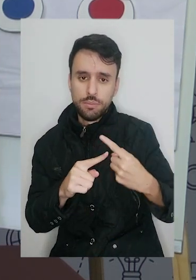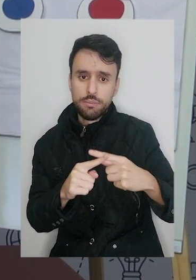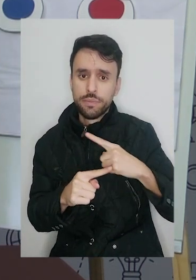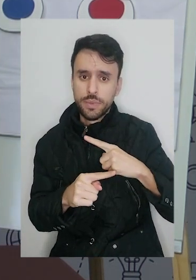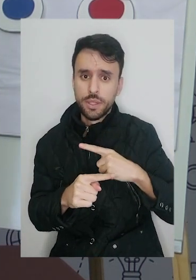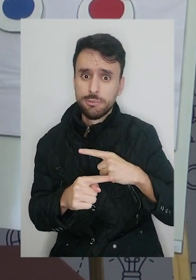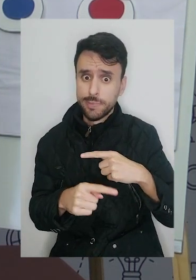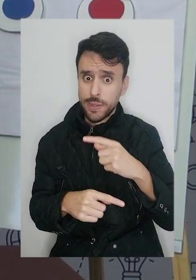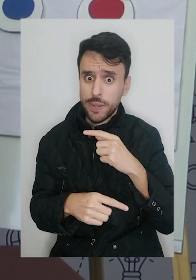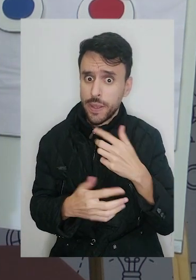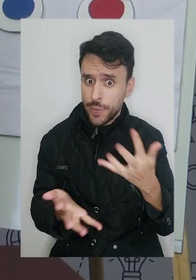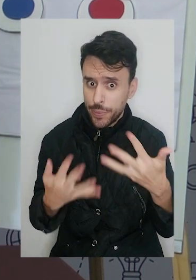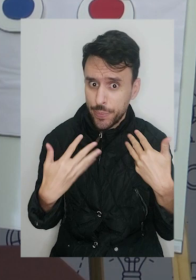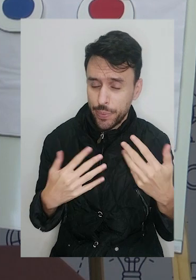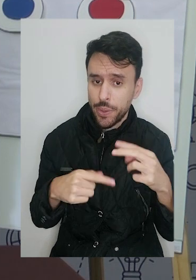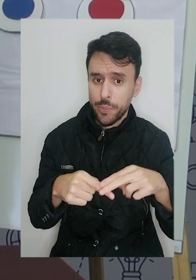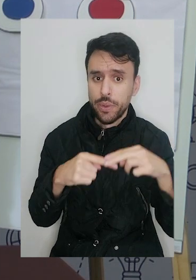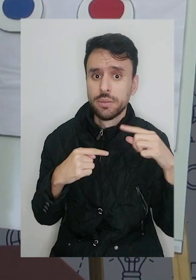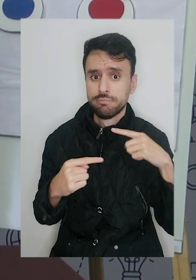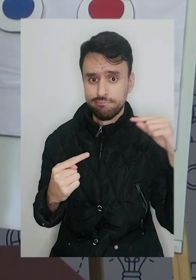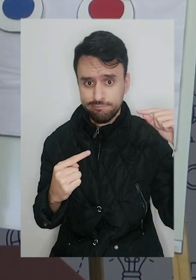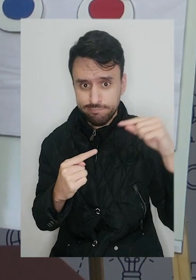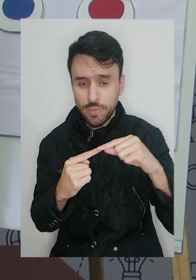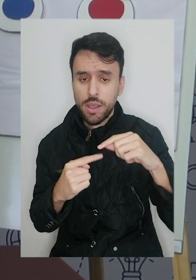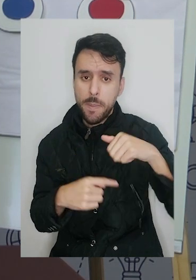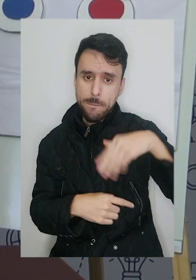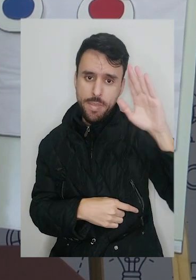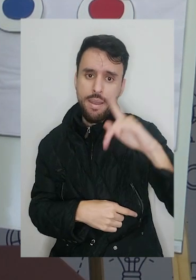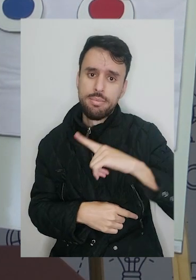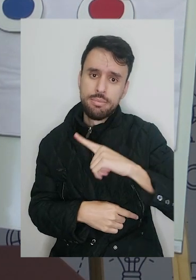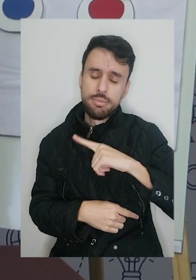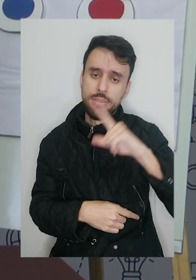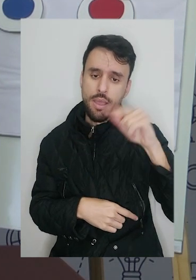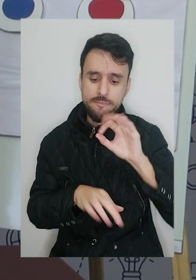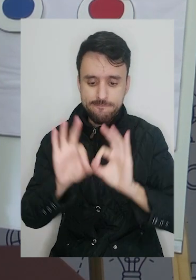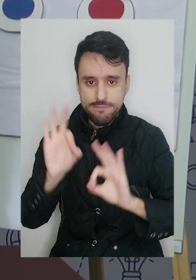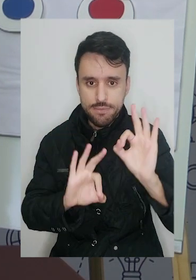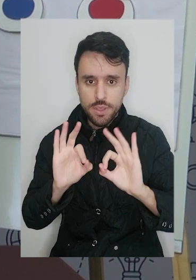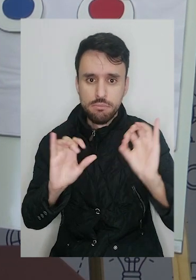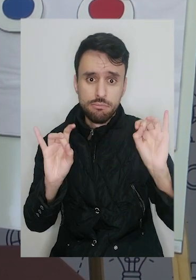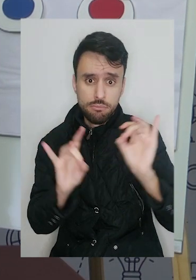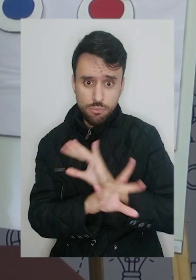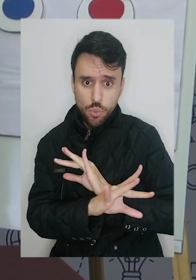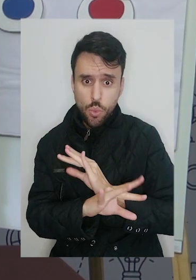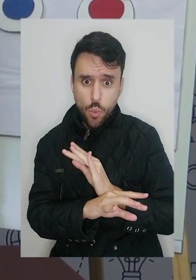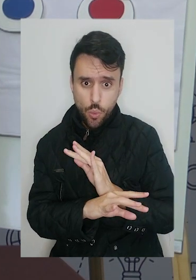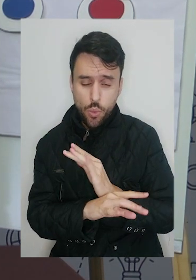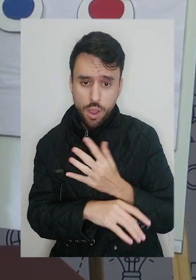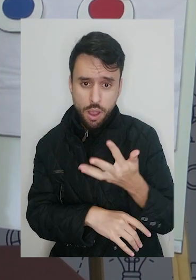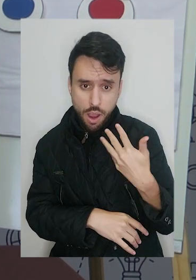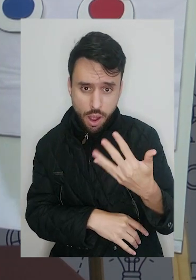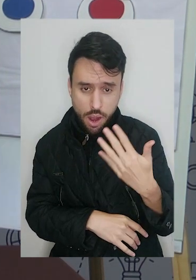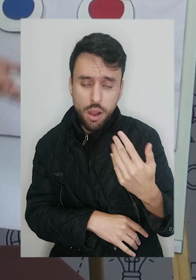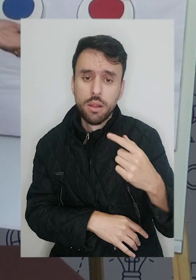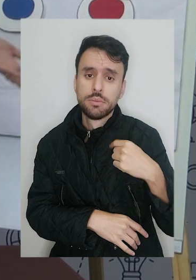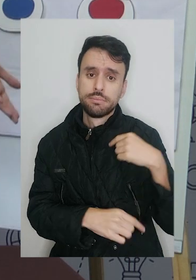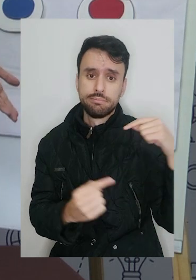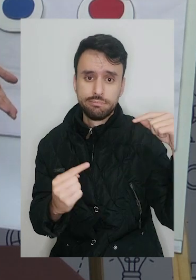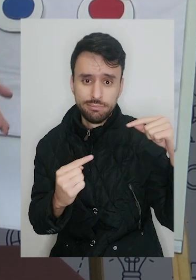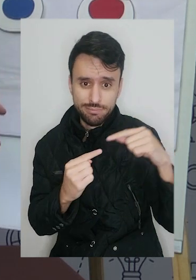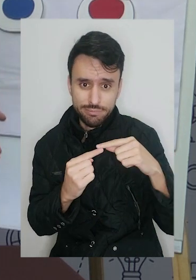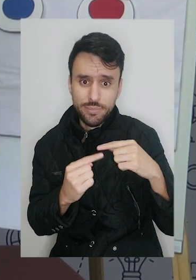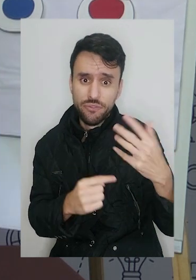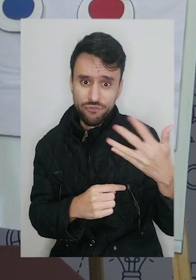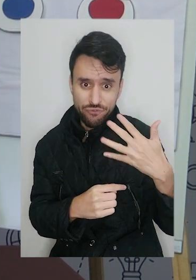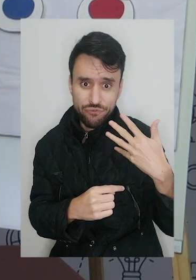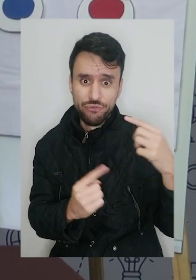está bem quente, né? Então é o segundo estudante que está preparado para o calor, está vestido de acordo com o